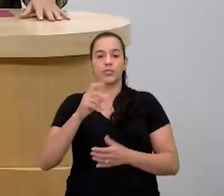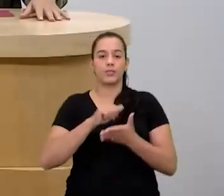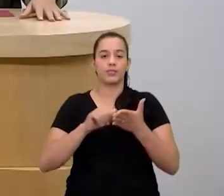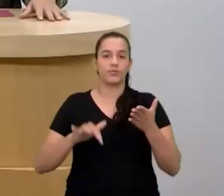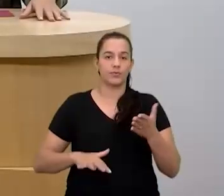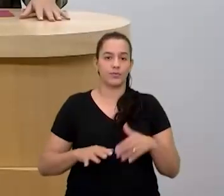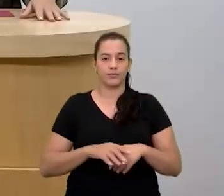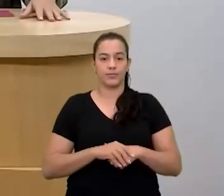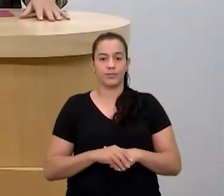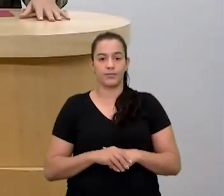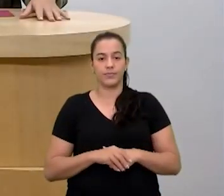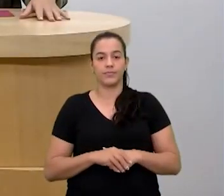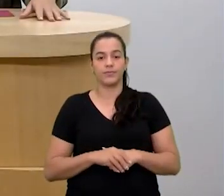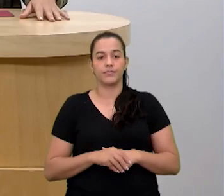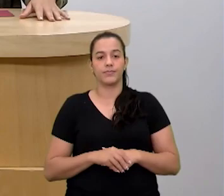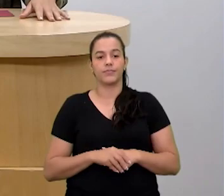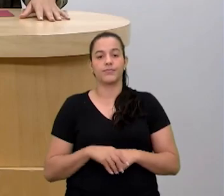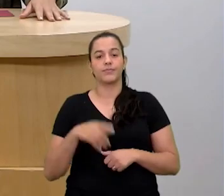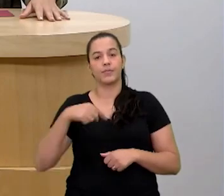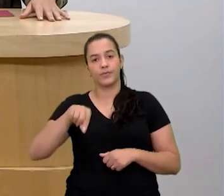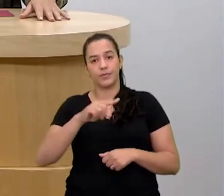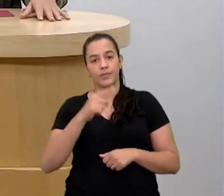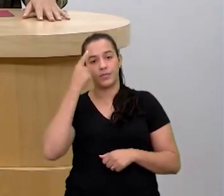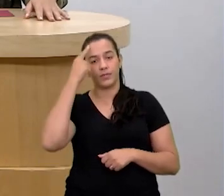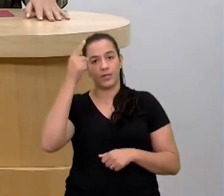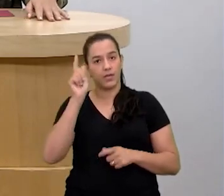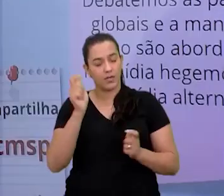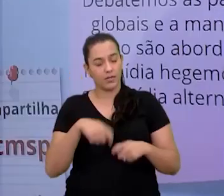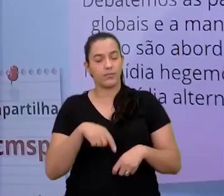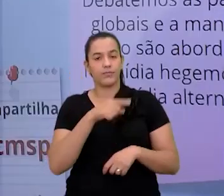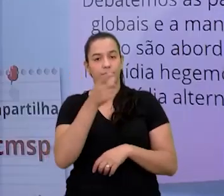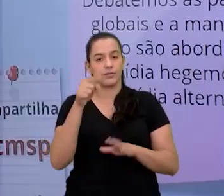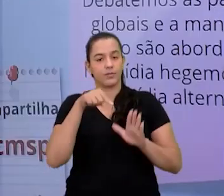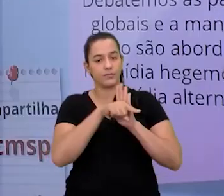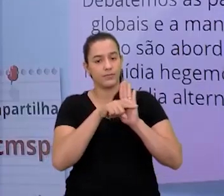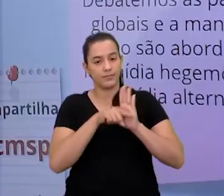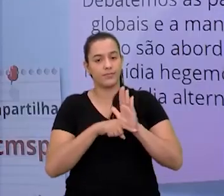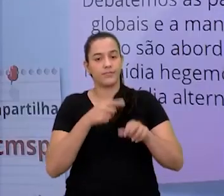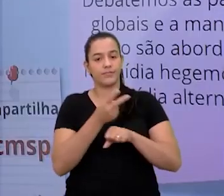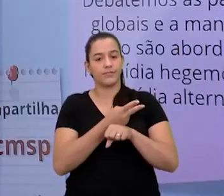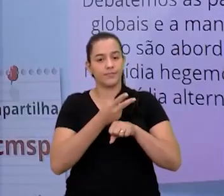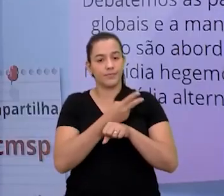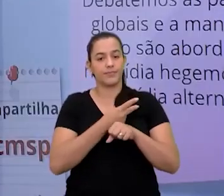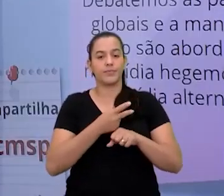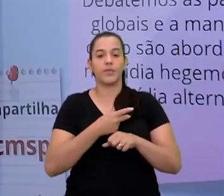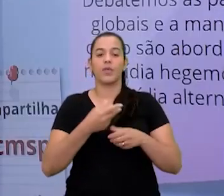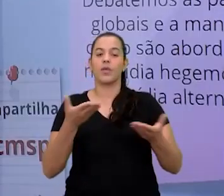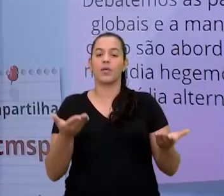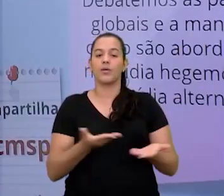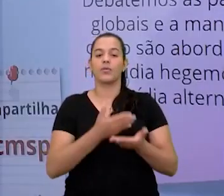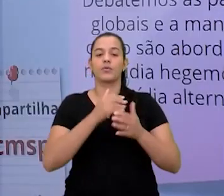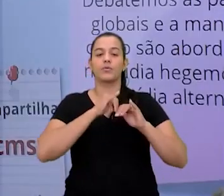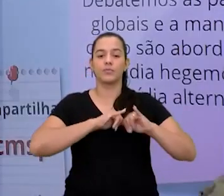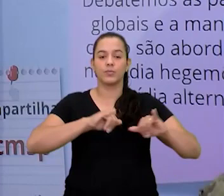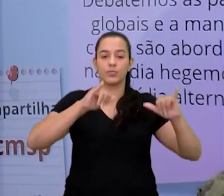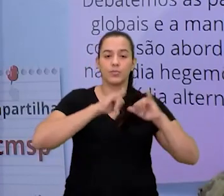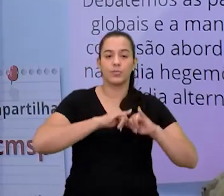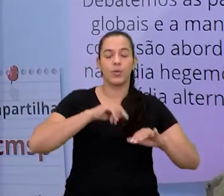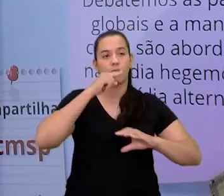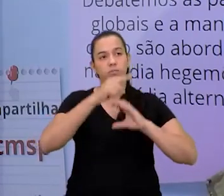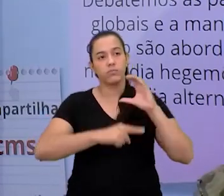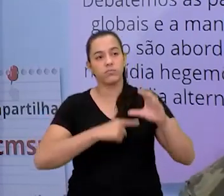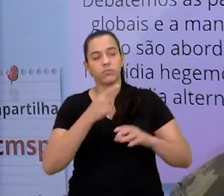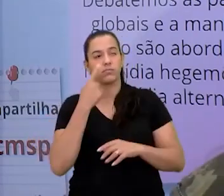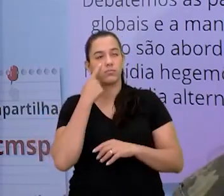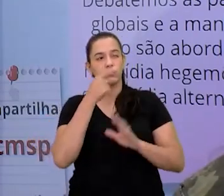atividade. E a ideia é que vocês façam isso mesmo, investiguem. Gente, olha, é um universo maravilhoso esse de a gente